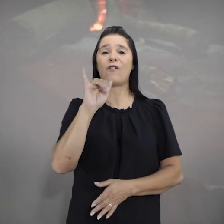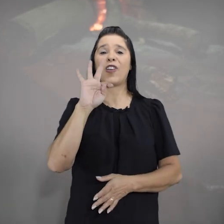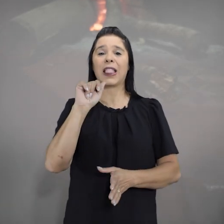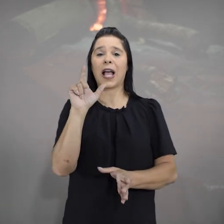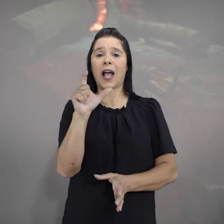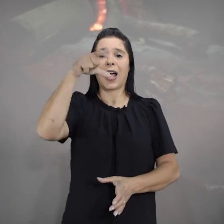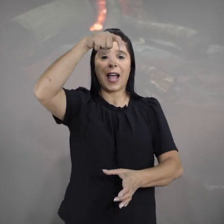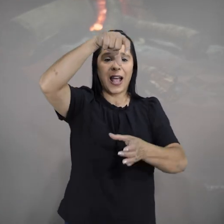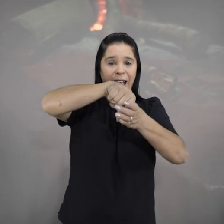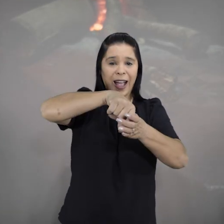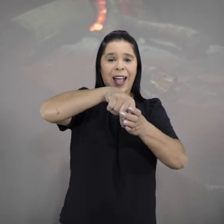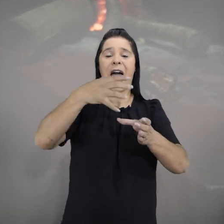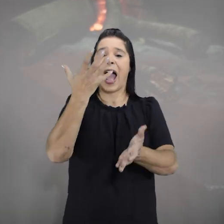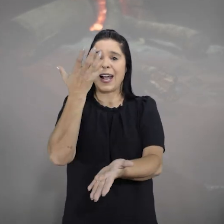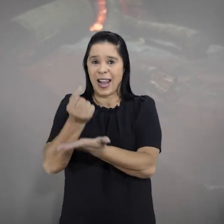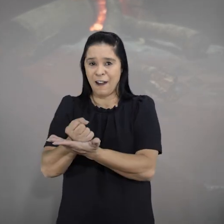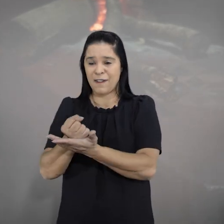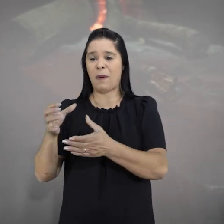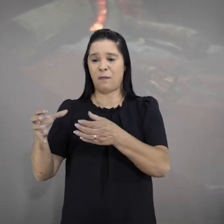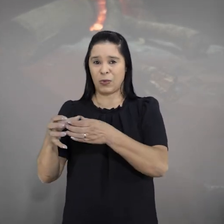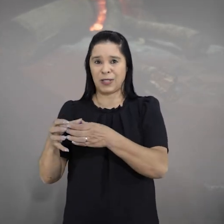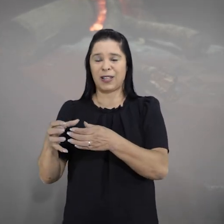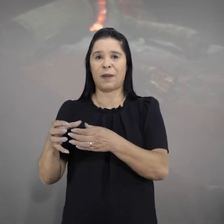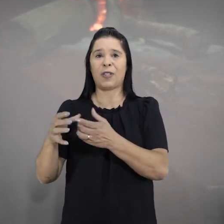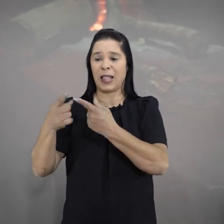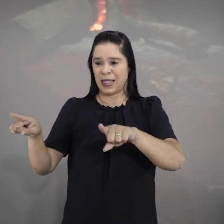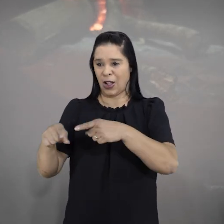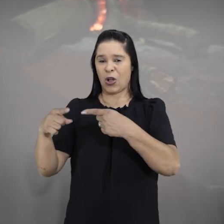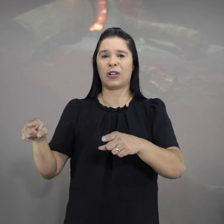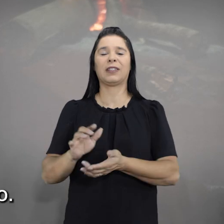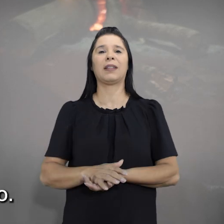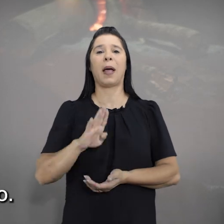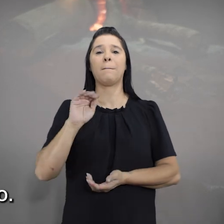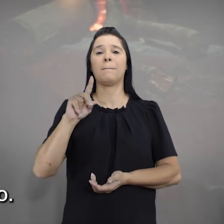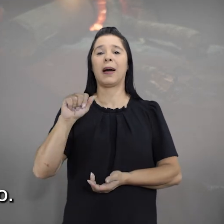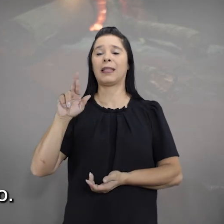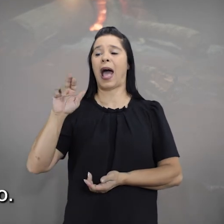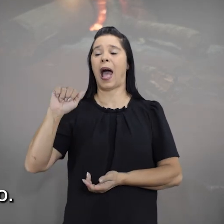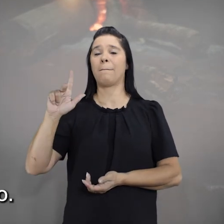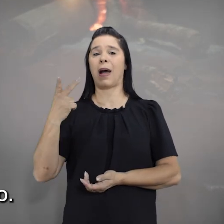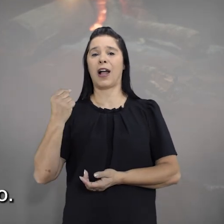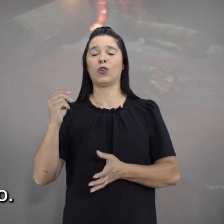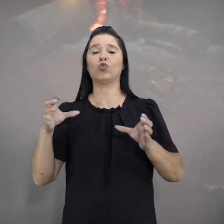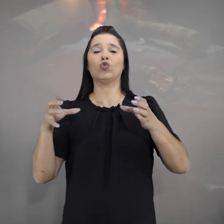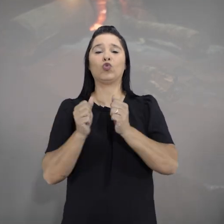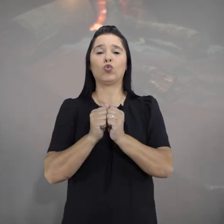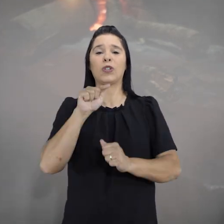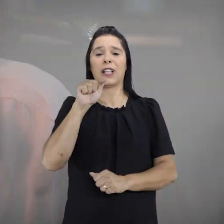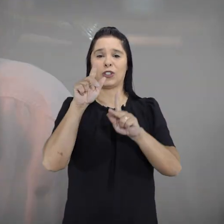lá uma música, gravamos uma música da banda, da Orquestra Banda Ramalho, e saímos com 7 pessoas o primeiro